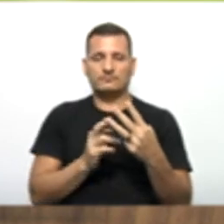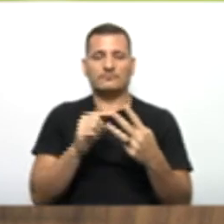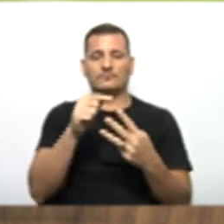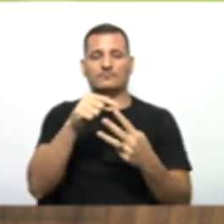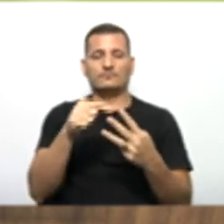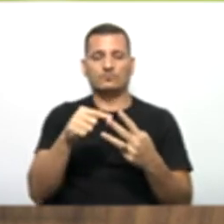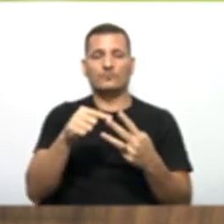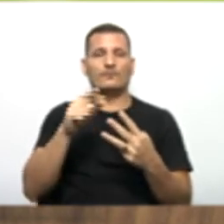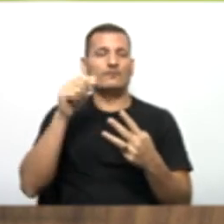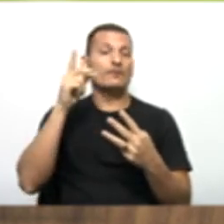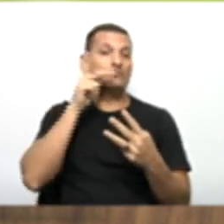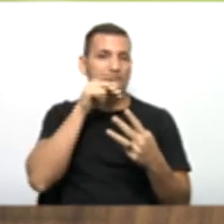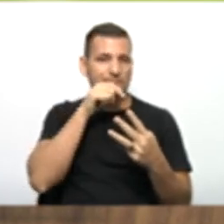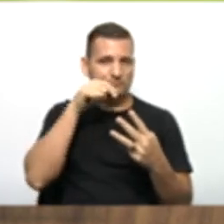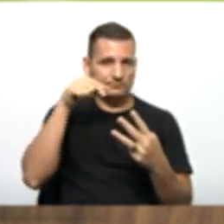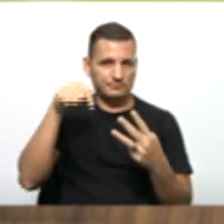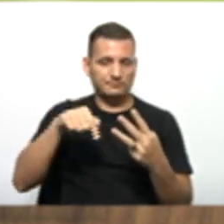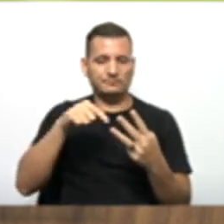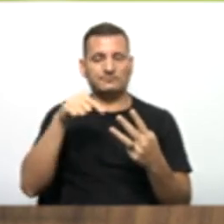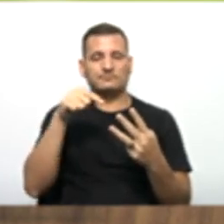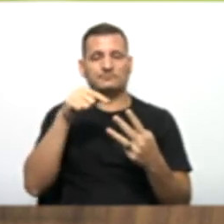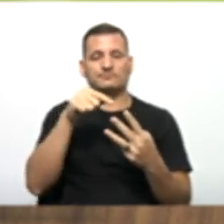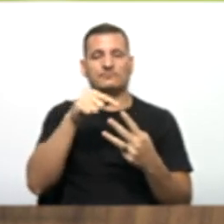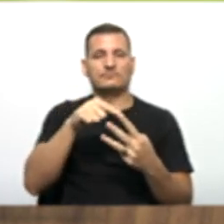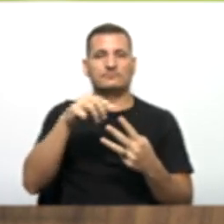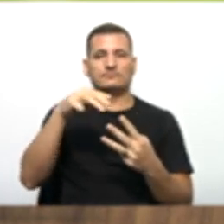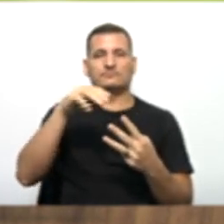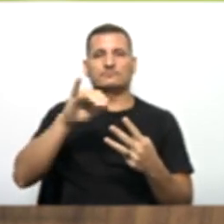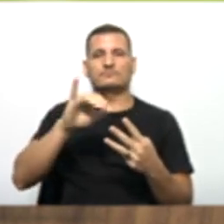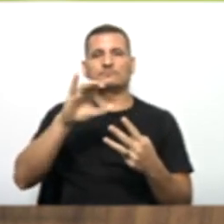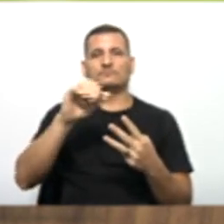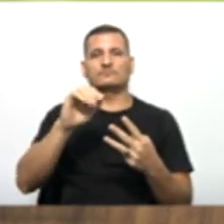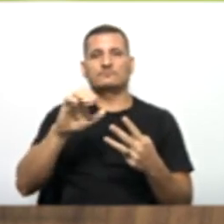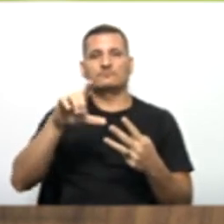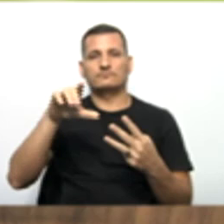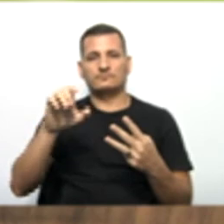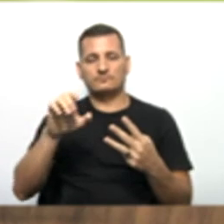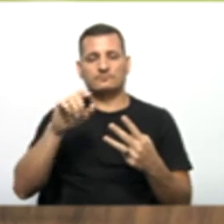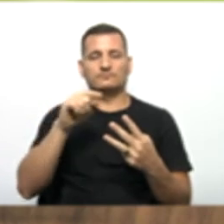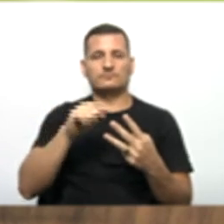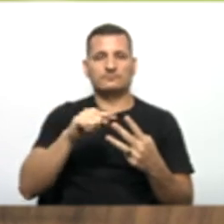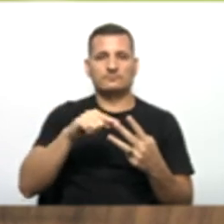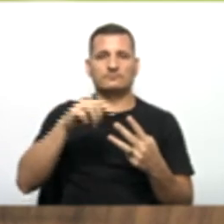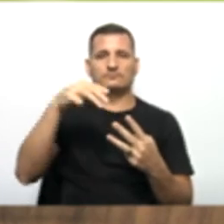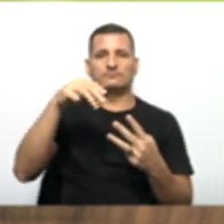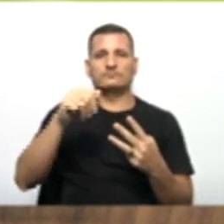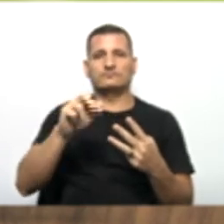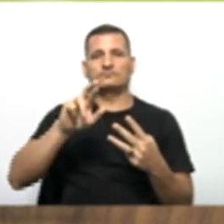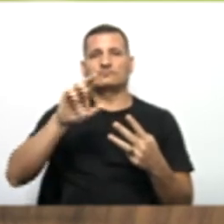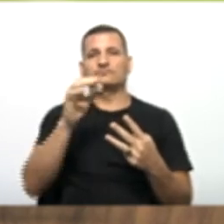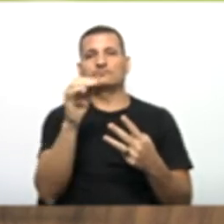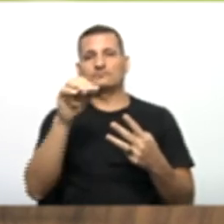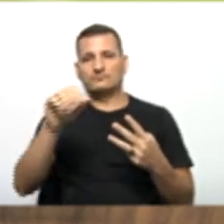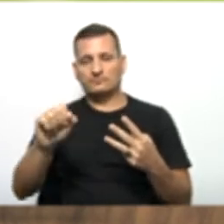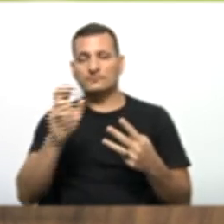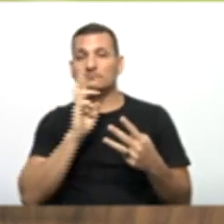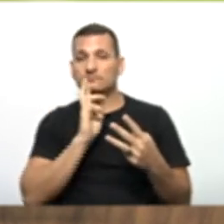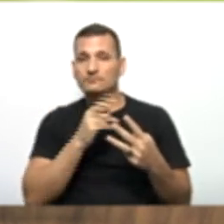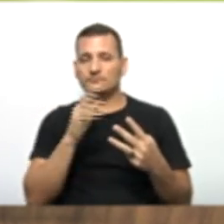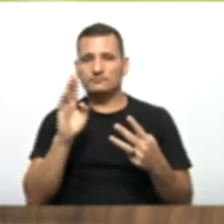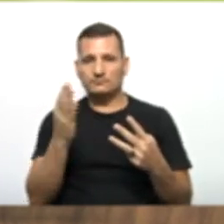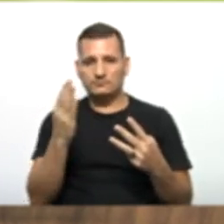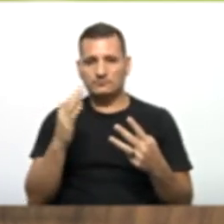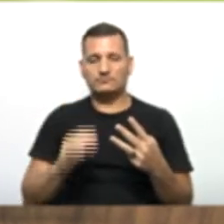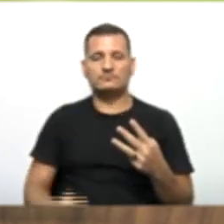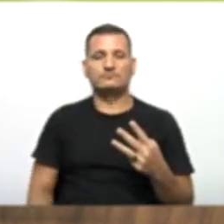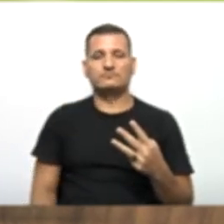campus zona norte uma da aluna micaele e outro é o transporte do marcus vinícius dois responderam que é falso